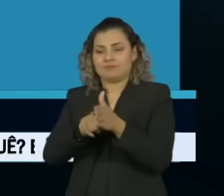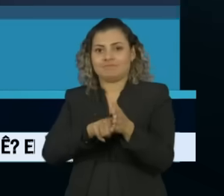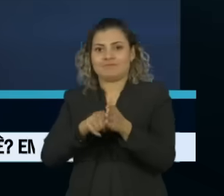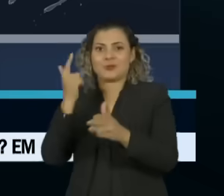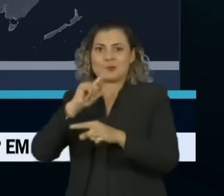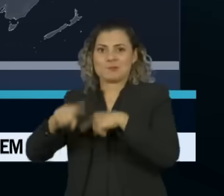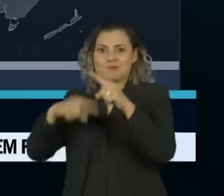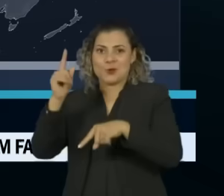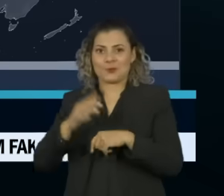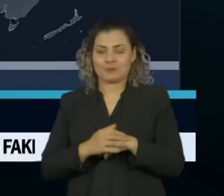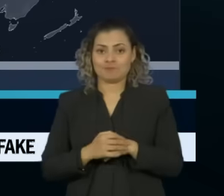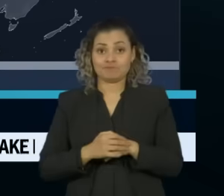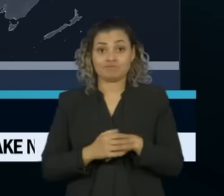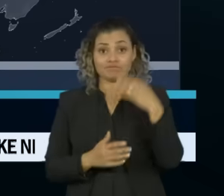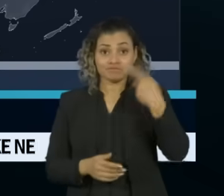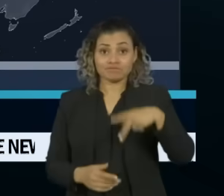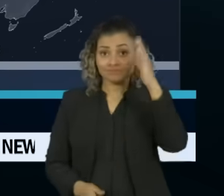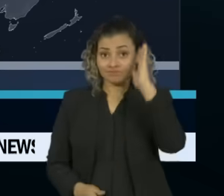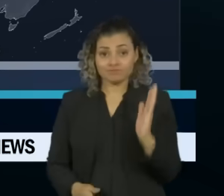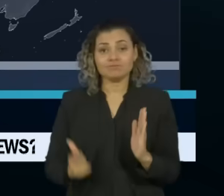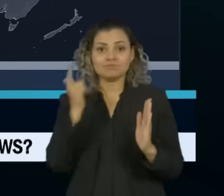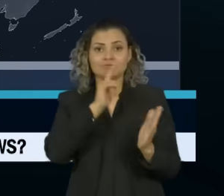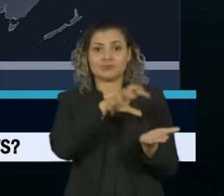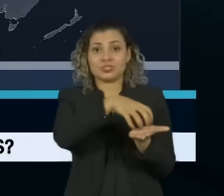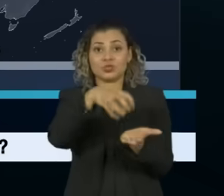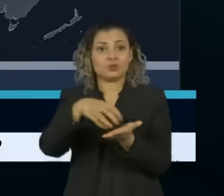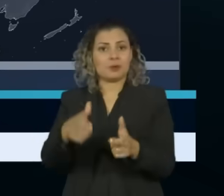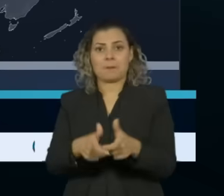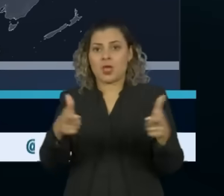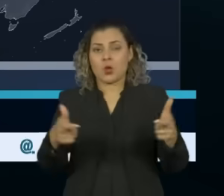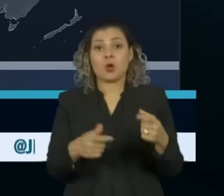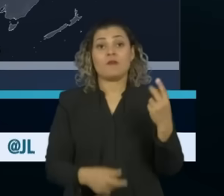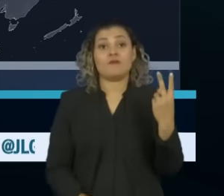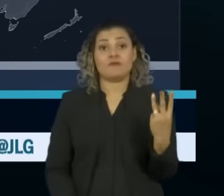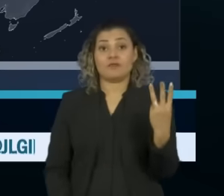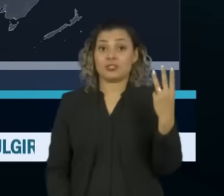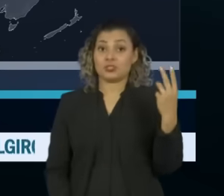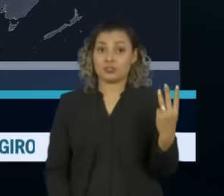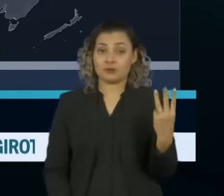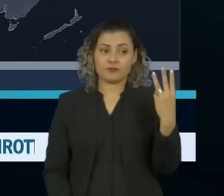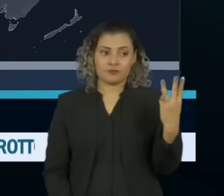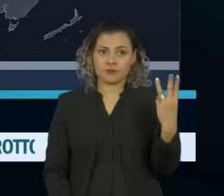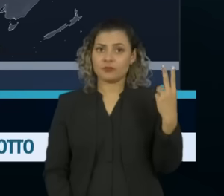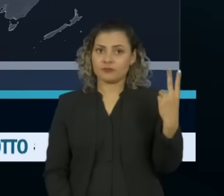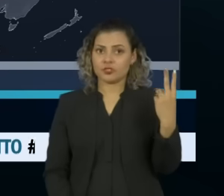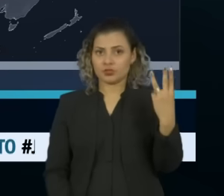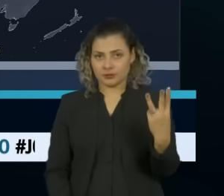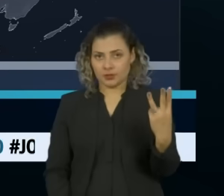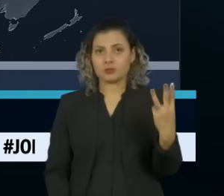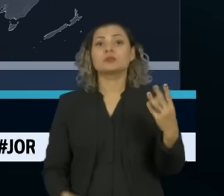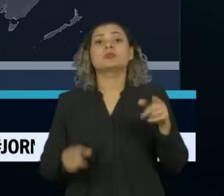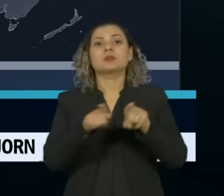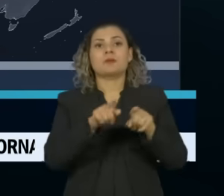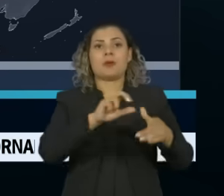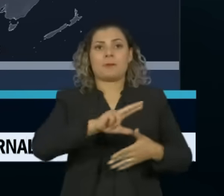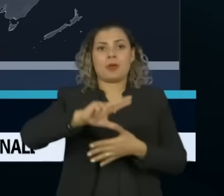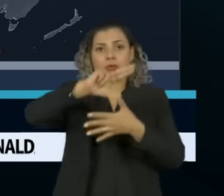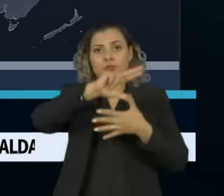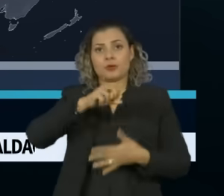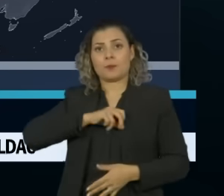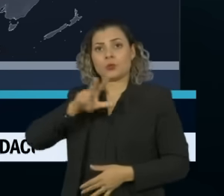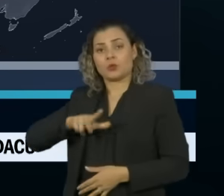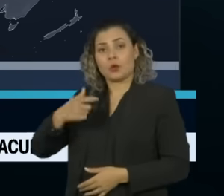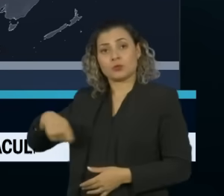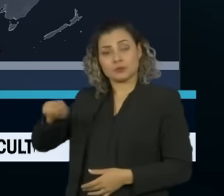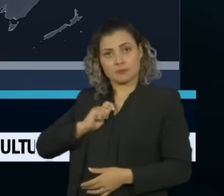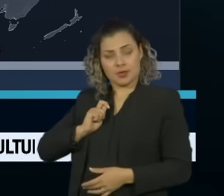país tem o maior número de instituições ativas na área, entre 23 nações, incluindo toda a América Latina, Portugal e